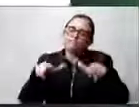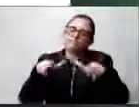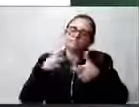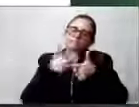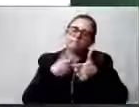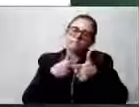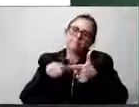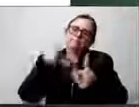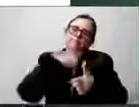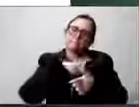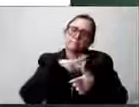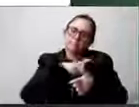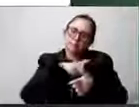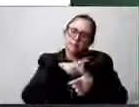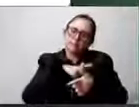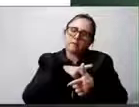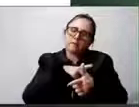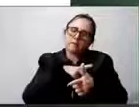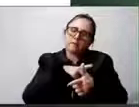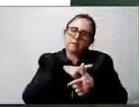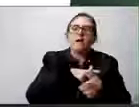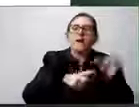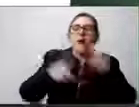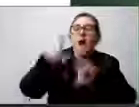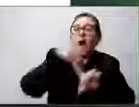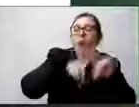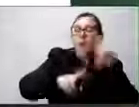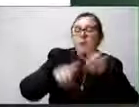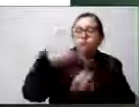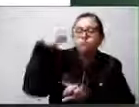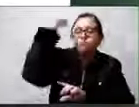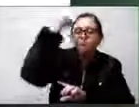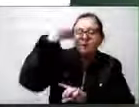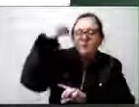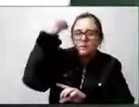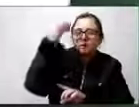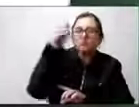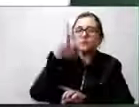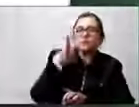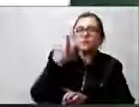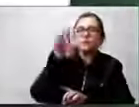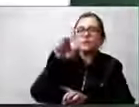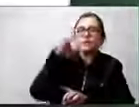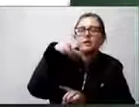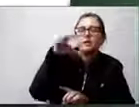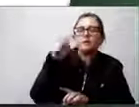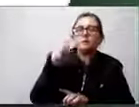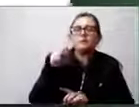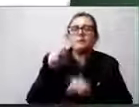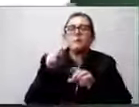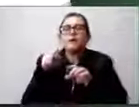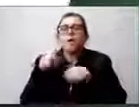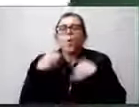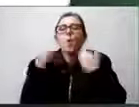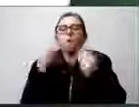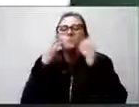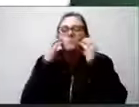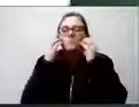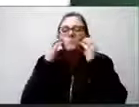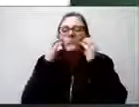Existe um fator psicogênico que pode estar presente, como um bruxismo, que pode